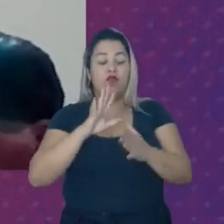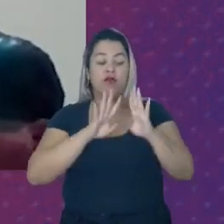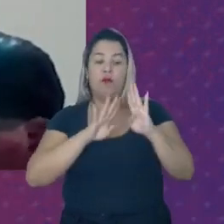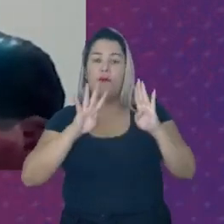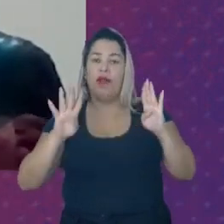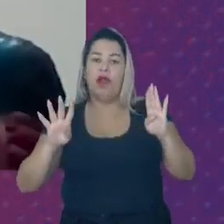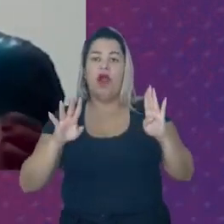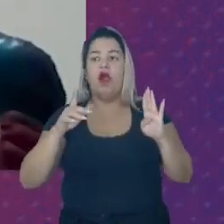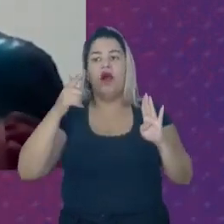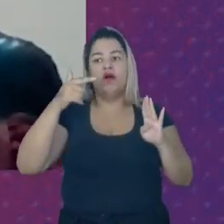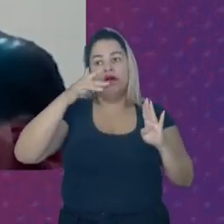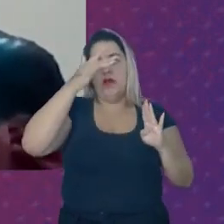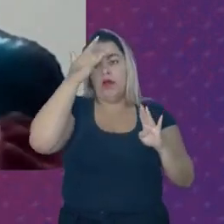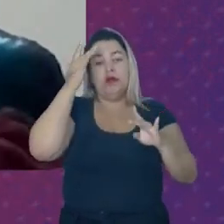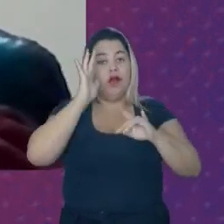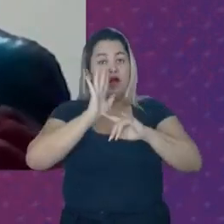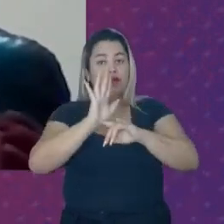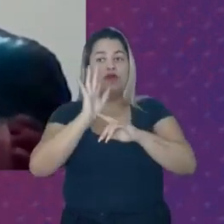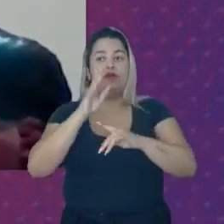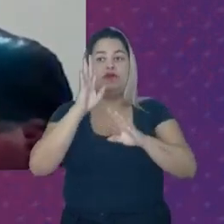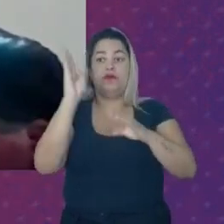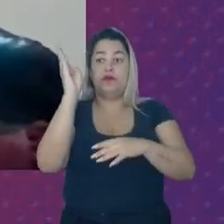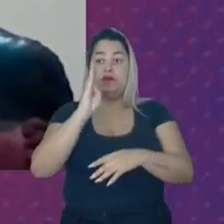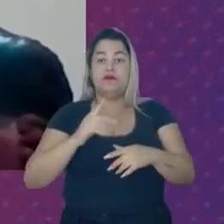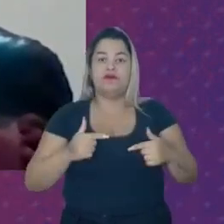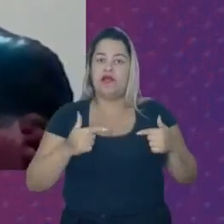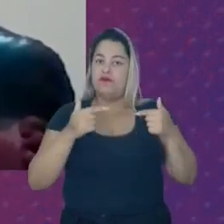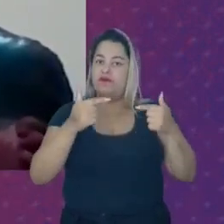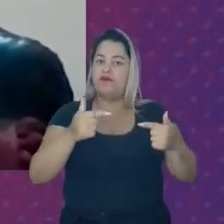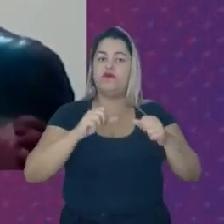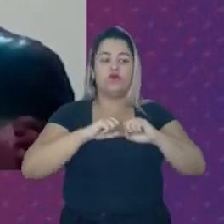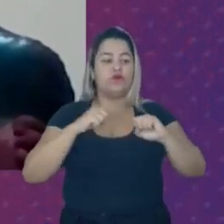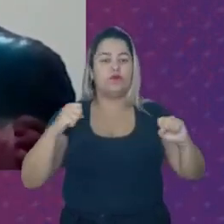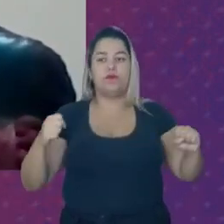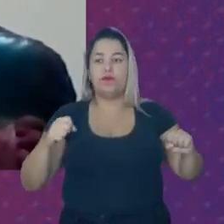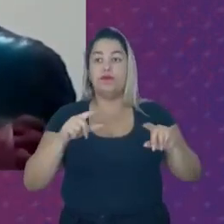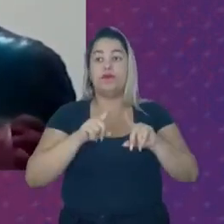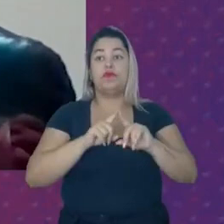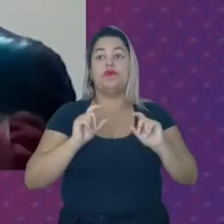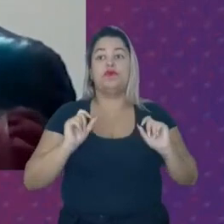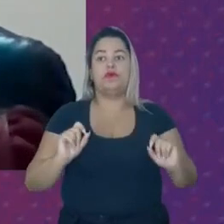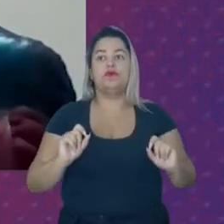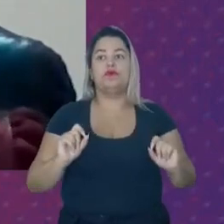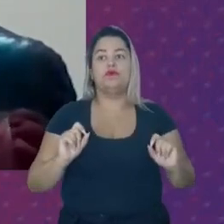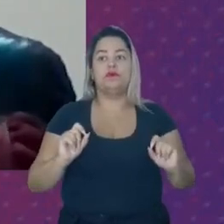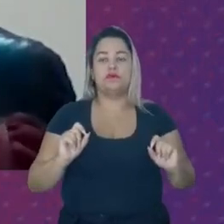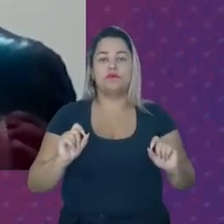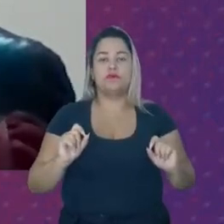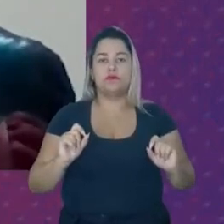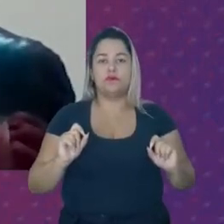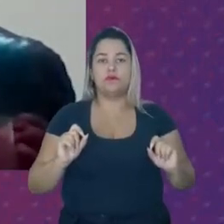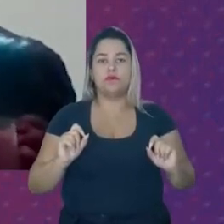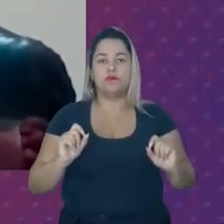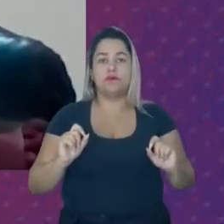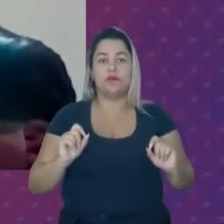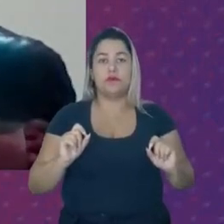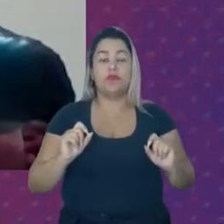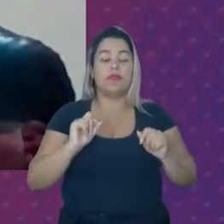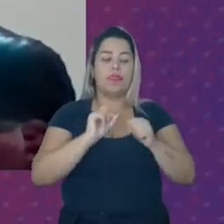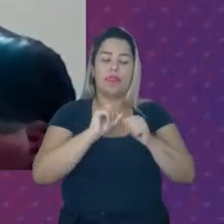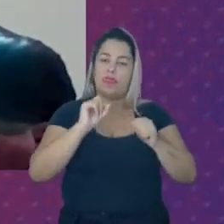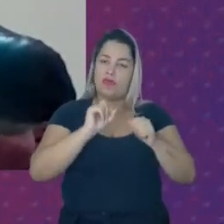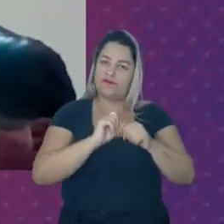Programa Auxílio Brasil. Então, hoje, um dos nossos maiores desafios para o cadastro único é fazer